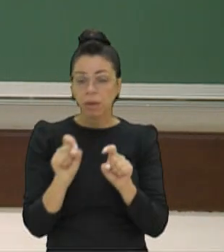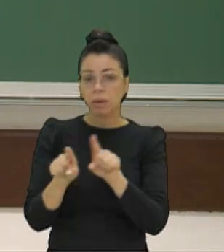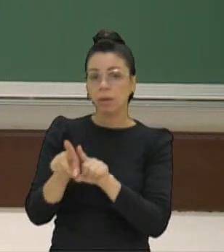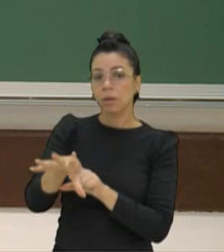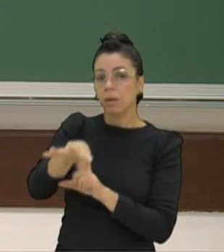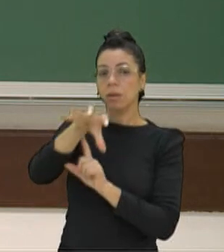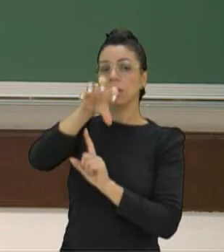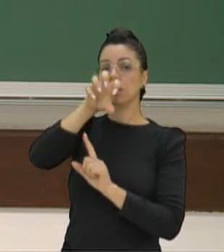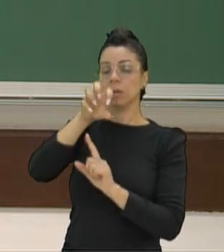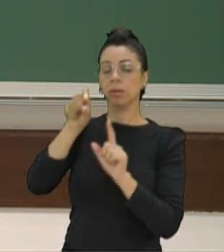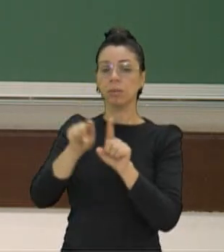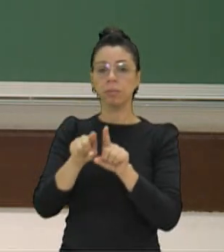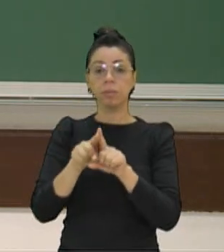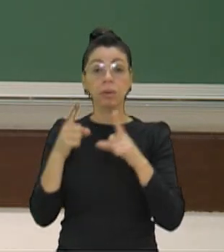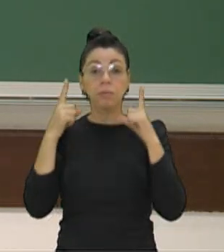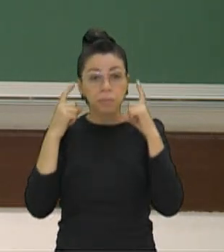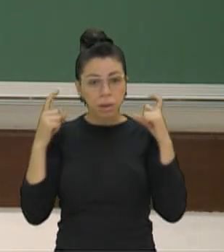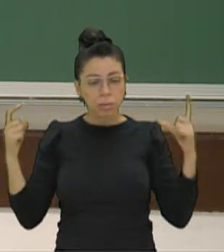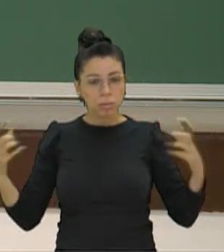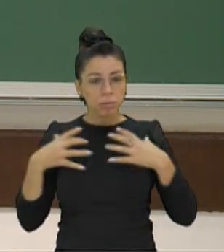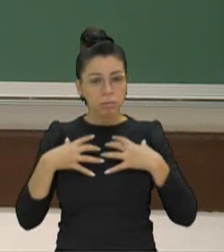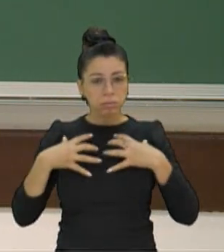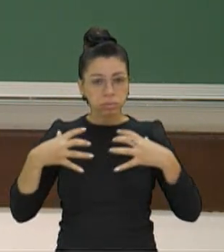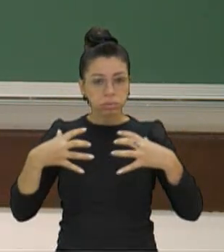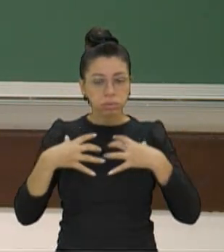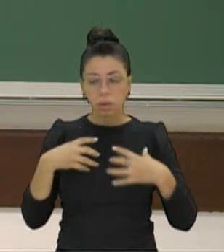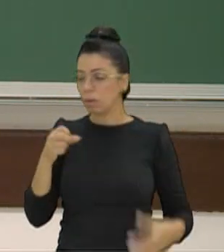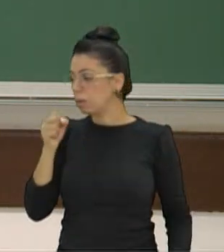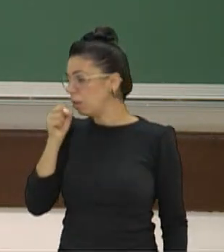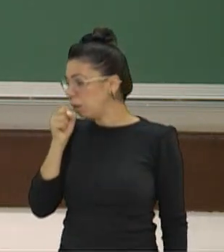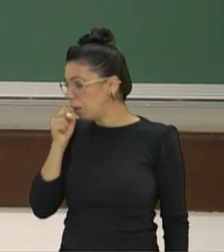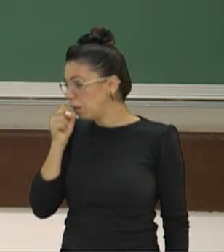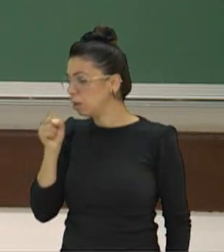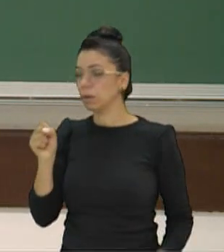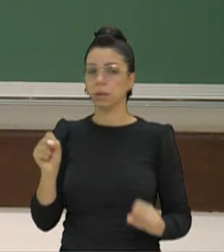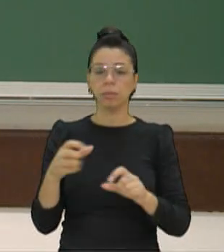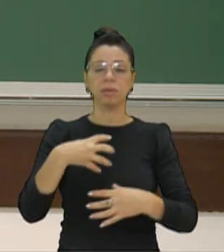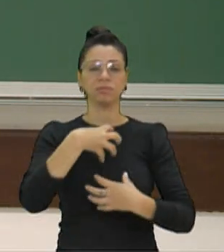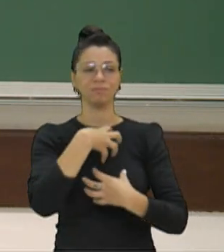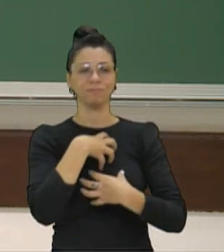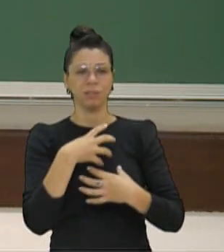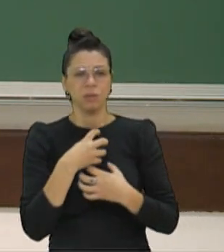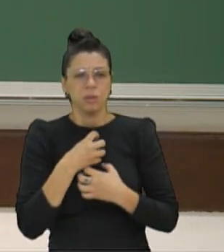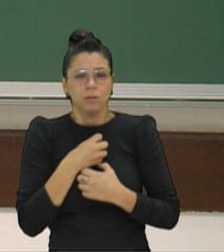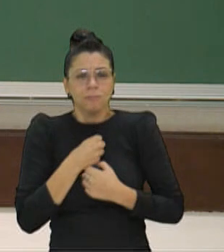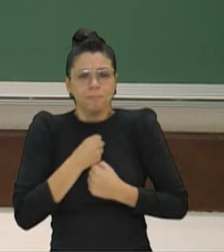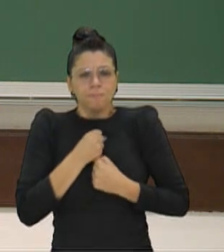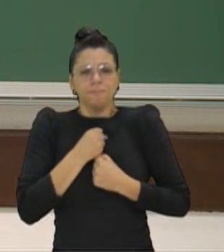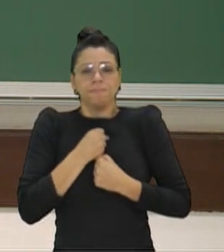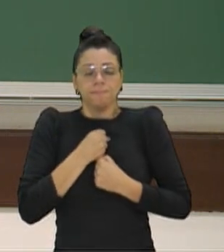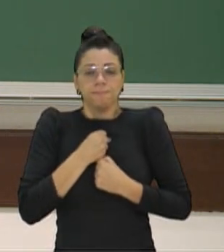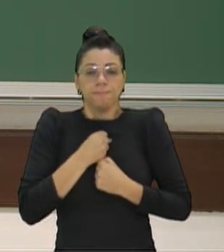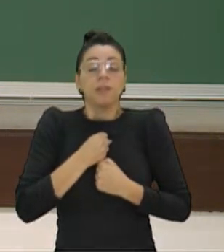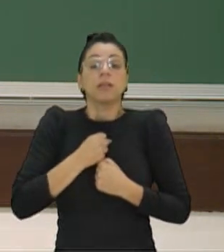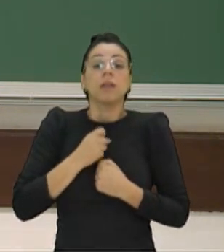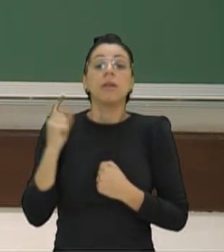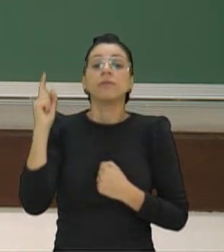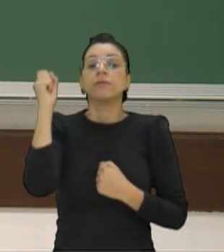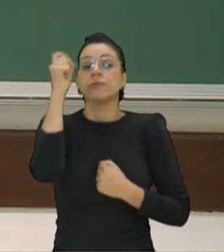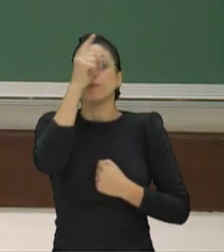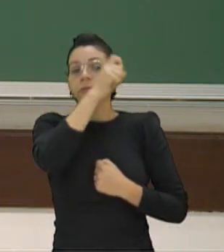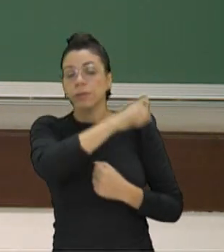respiratória, chiado também, tosse e sensação de aperto no peito por conta dessa